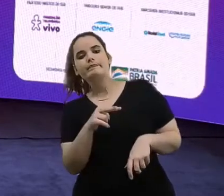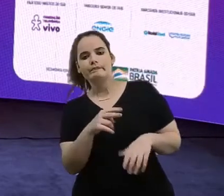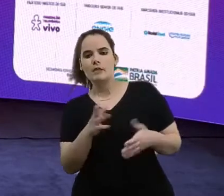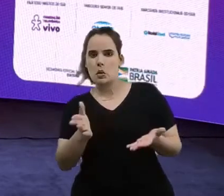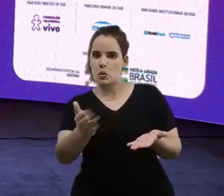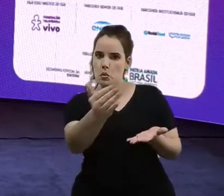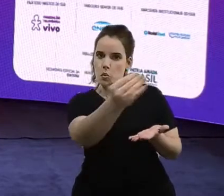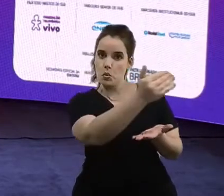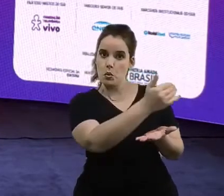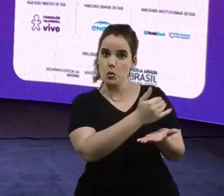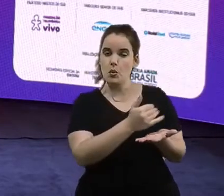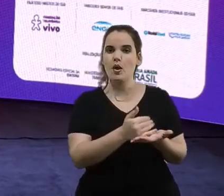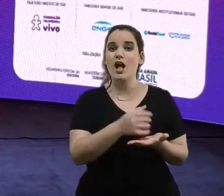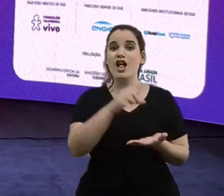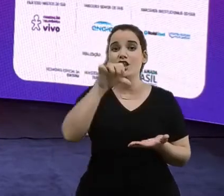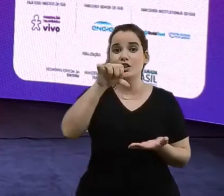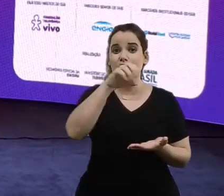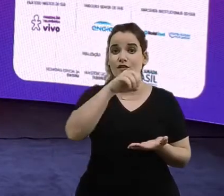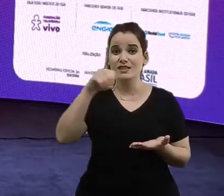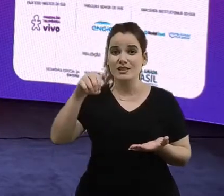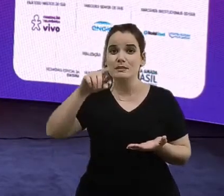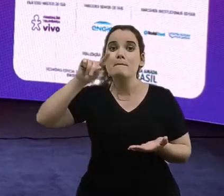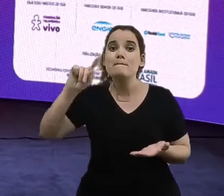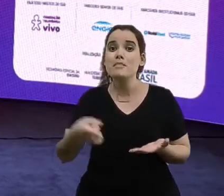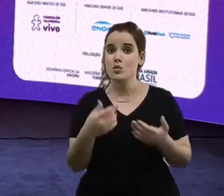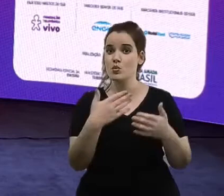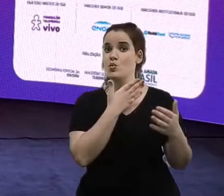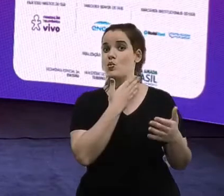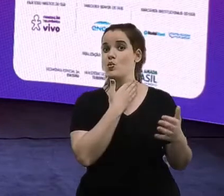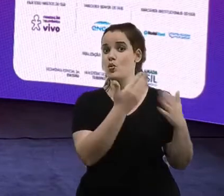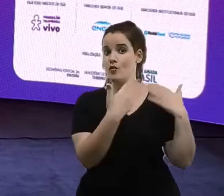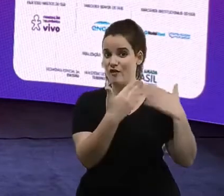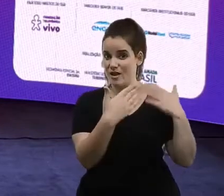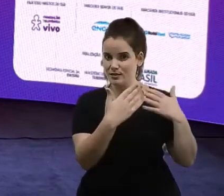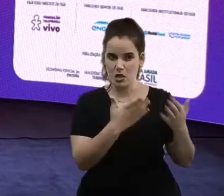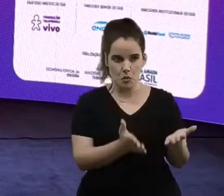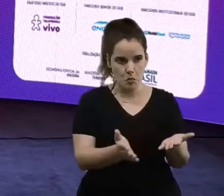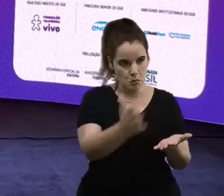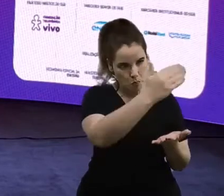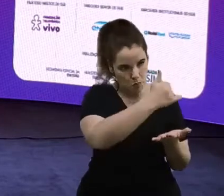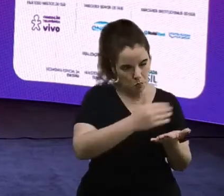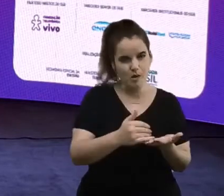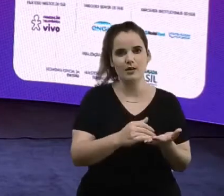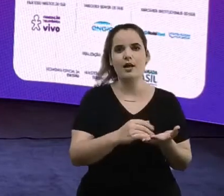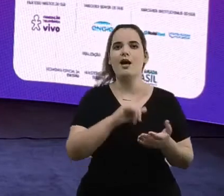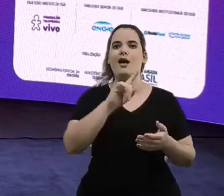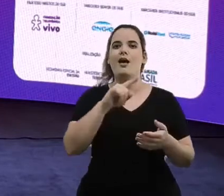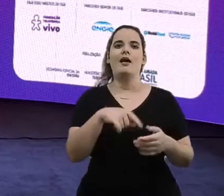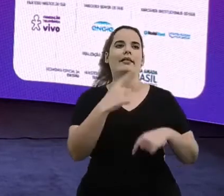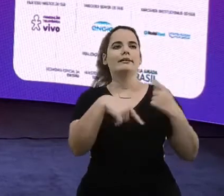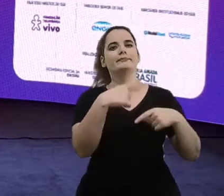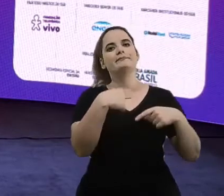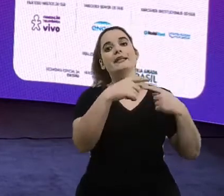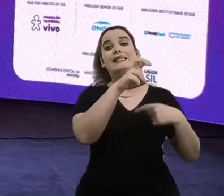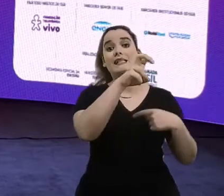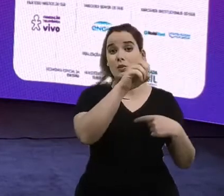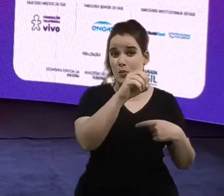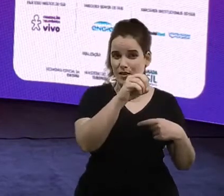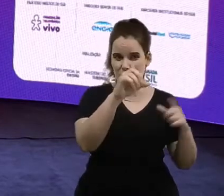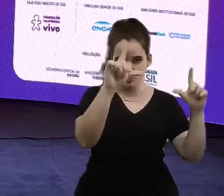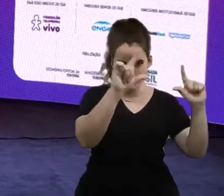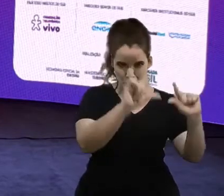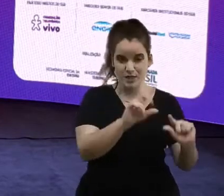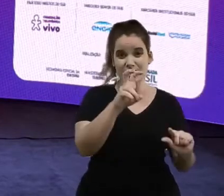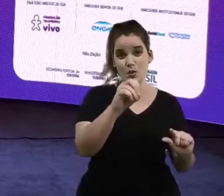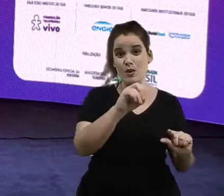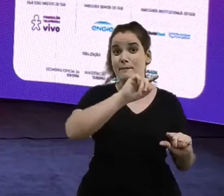mil conversas, né, nas redes sociais. Depois de filtradas, a gente ficou com 50 mil. E a partir disso, a gente fez um mapeamento de quem eram